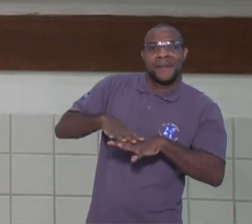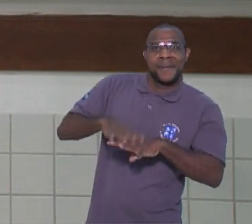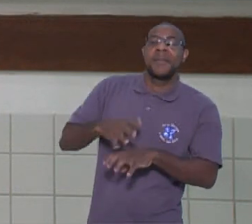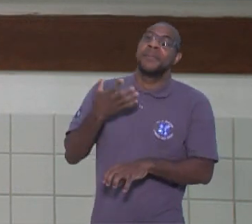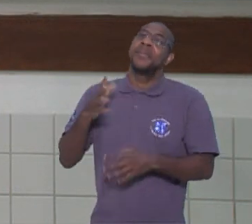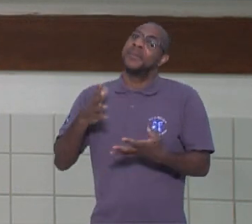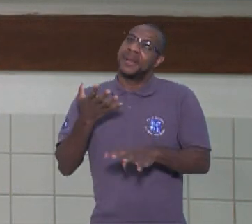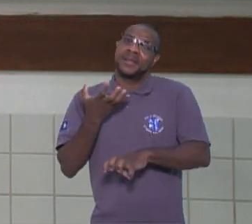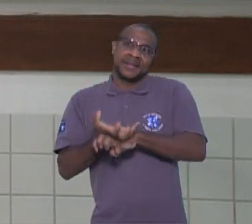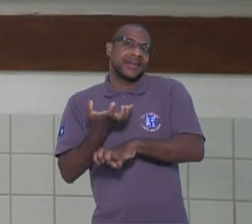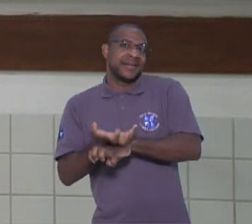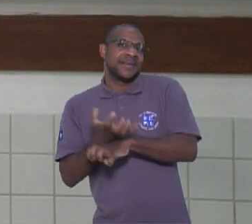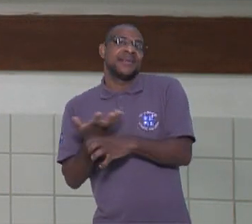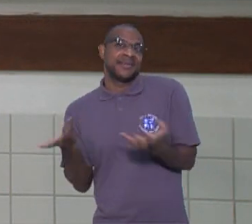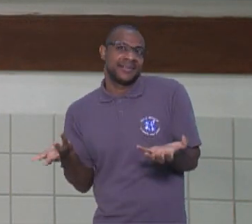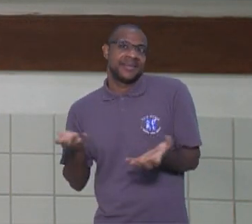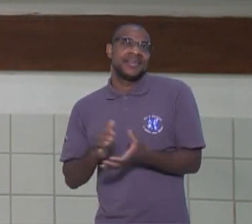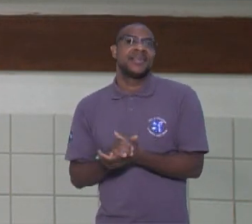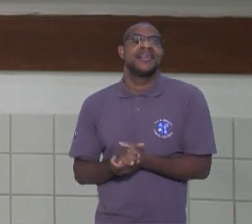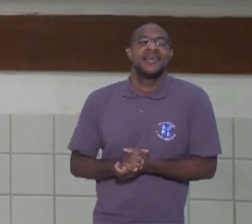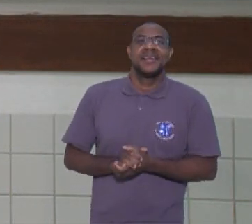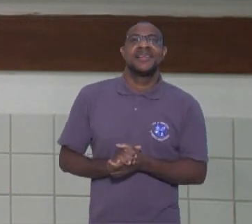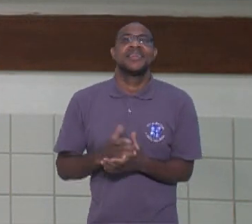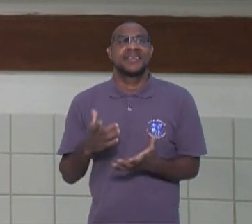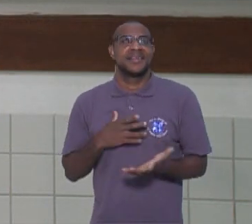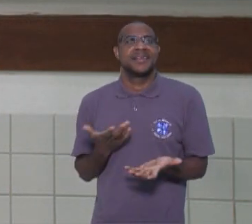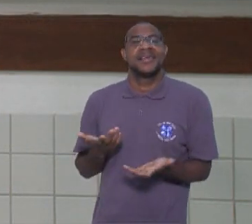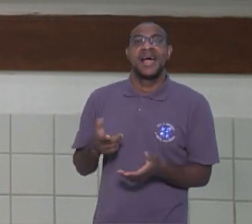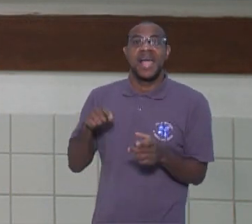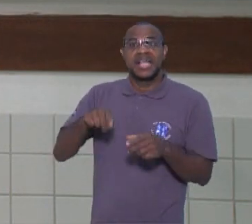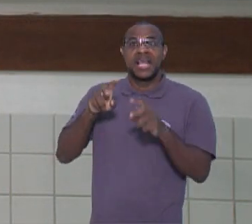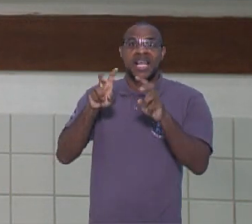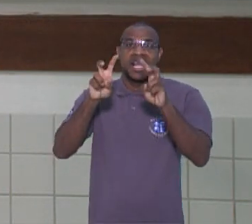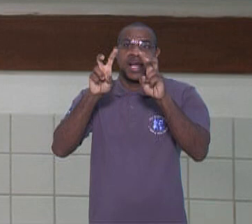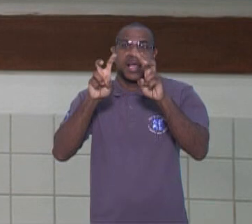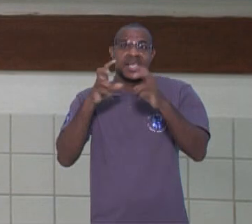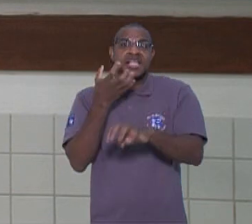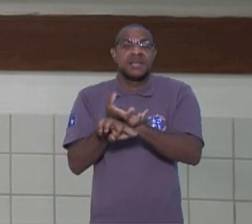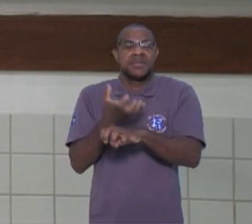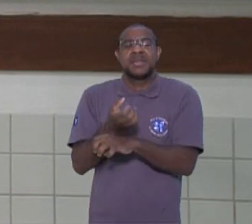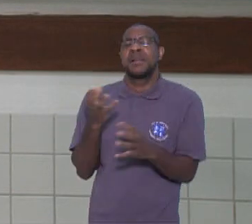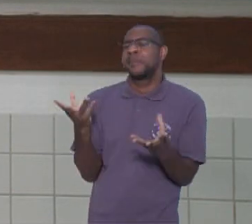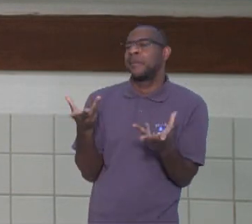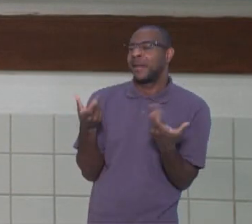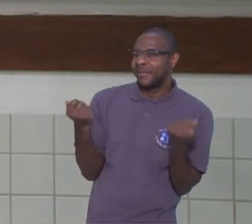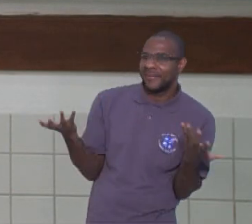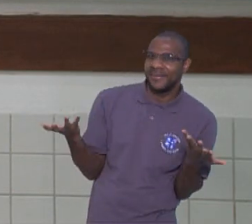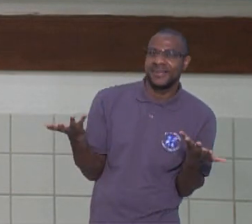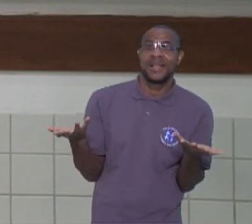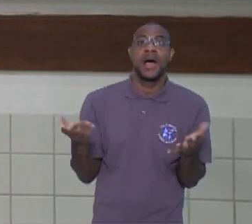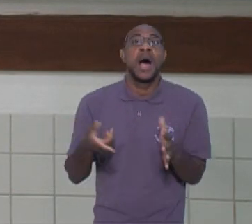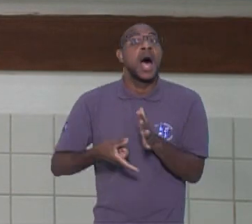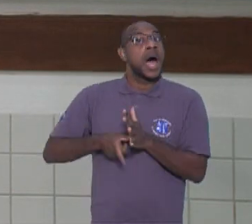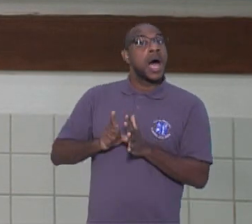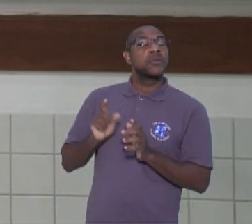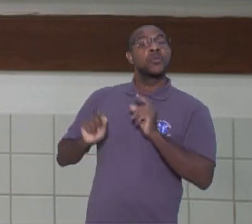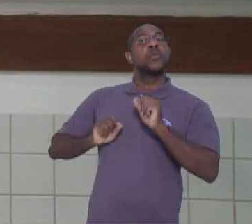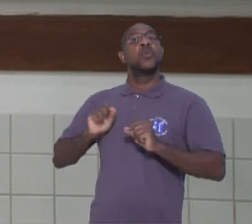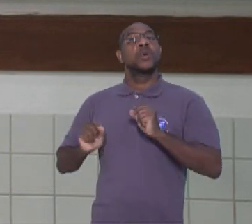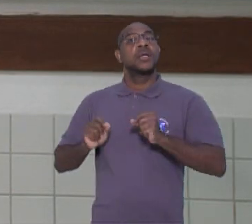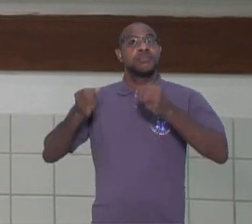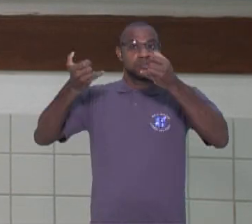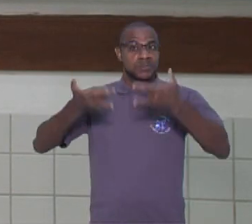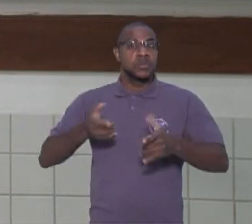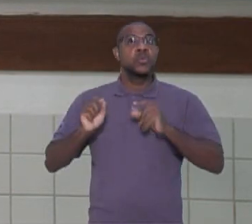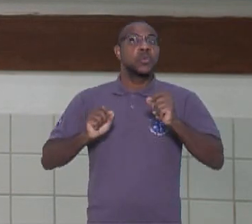é matemática, mas boa temática também é excelente, porque essa disciplina é maravilhosa. Mas antes de tudo, vamos a uns